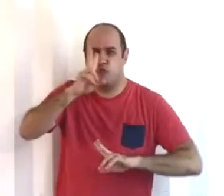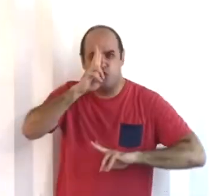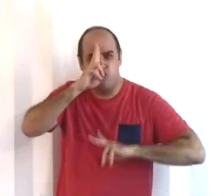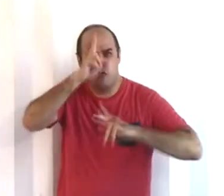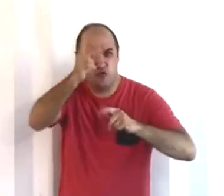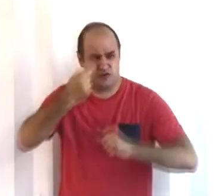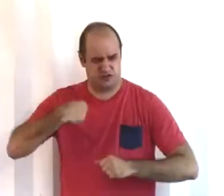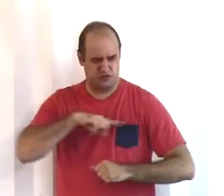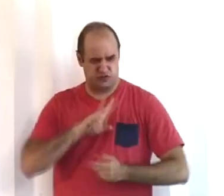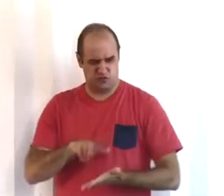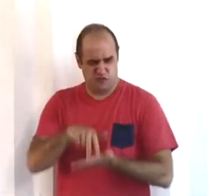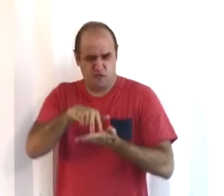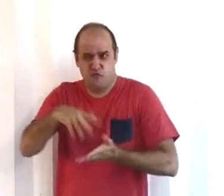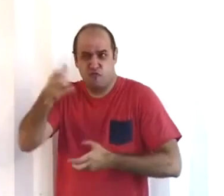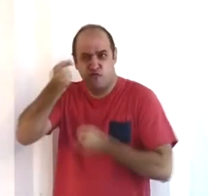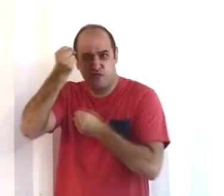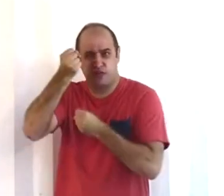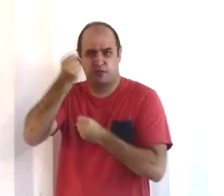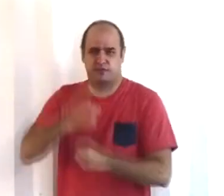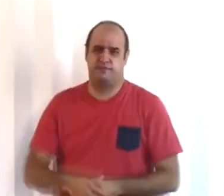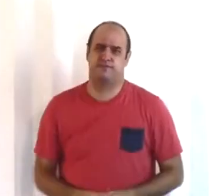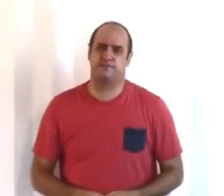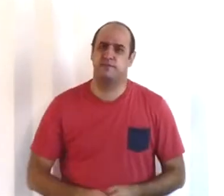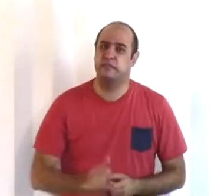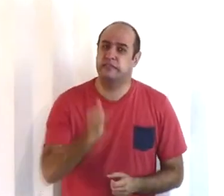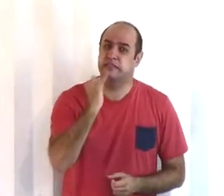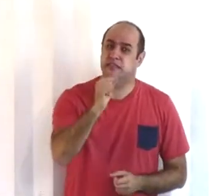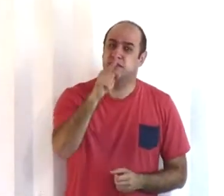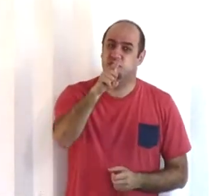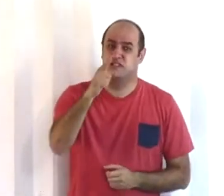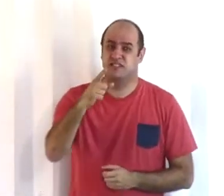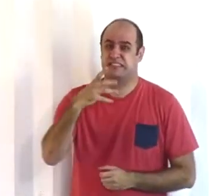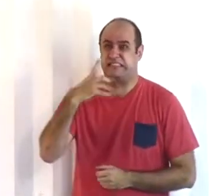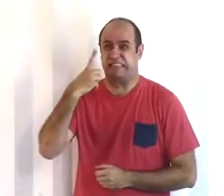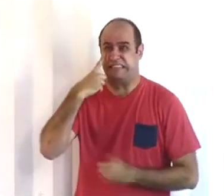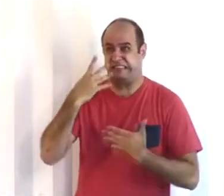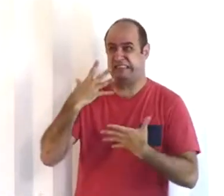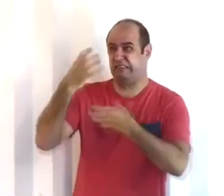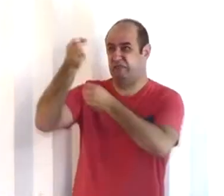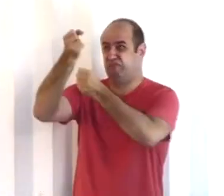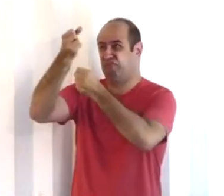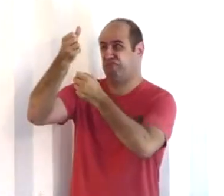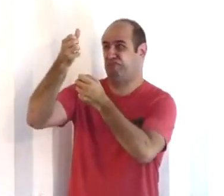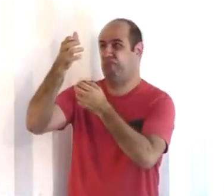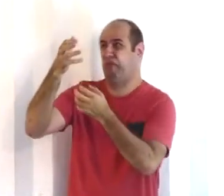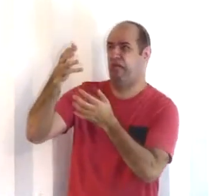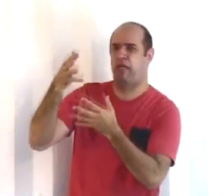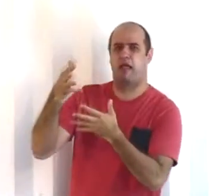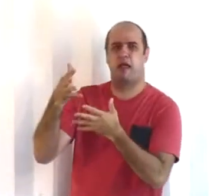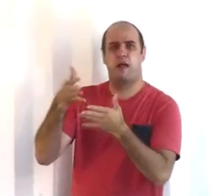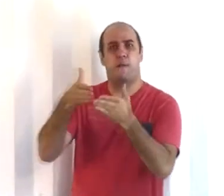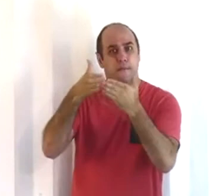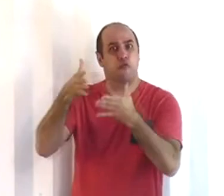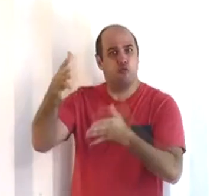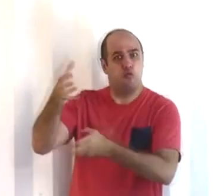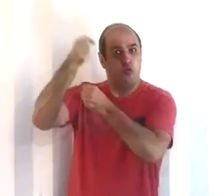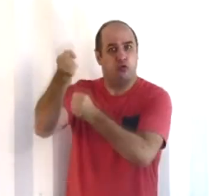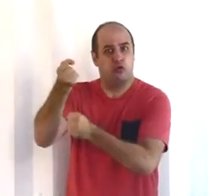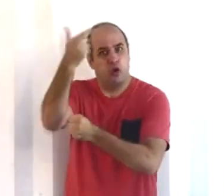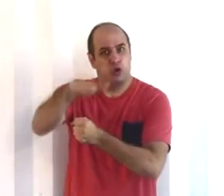firmes. Se você, em algum momento, se descuidou e não está firme no Senhor, volte imediatamente, eu te